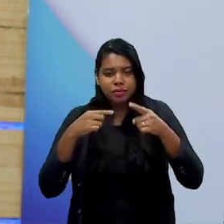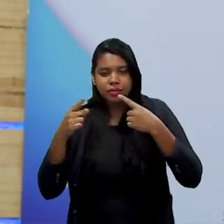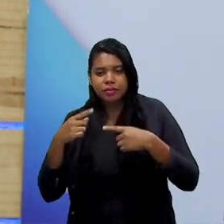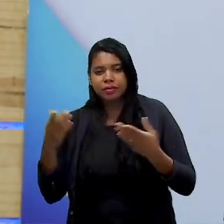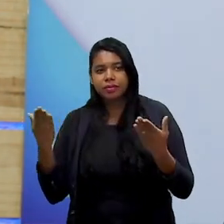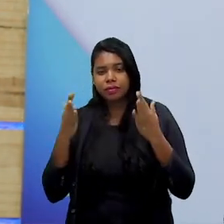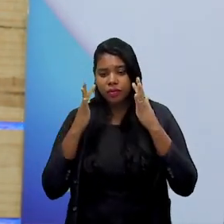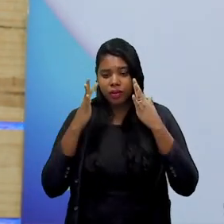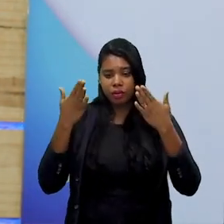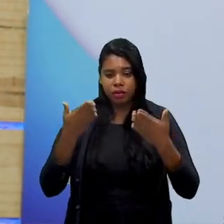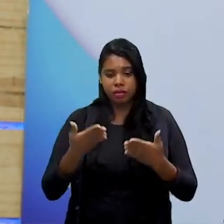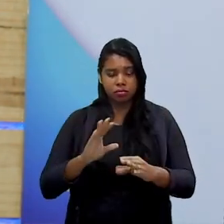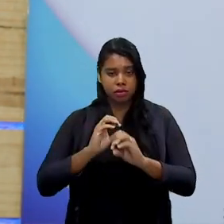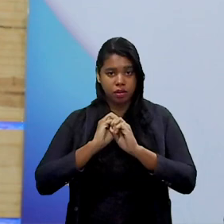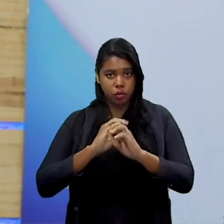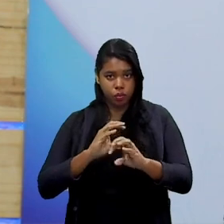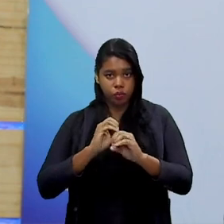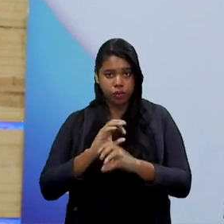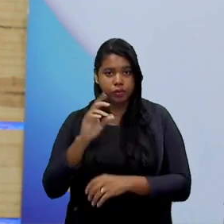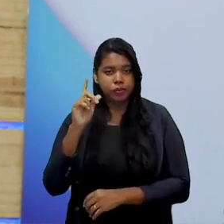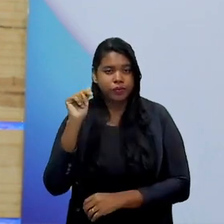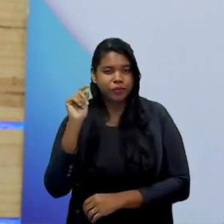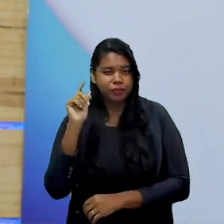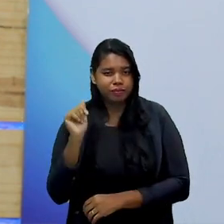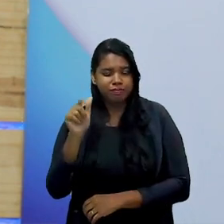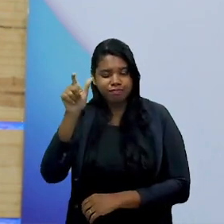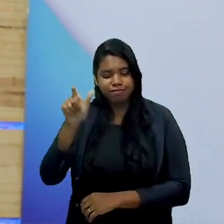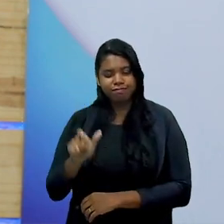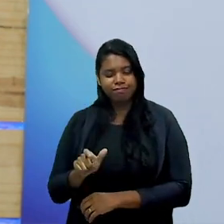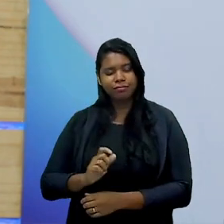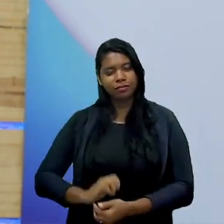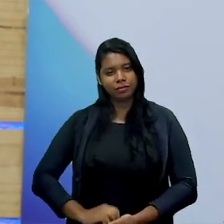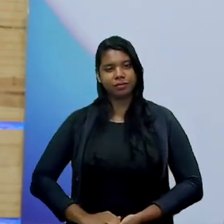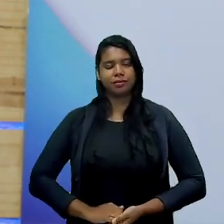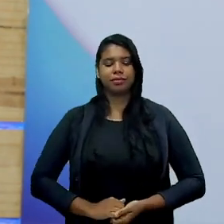aspectos voltados para a educação financeira e finanças pessoais.